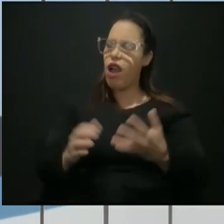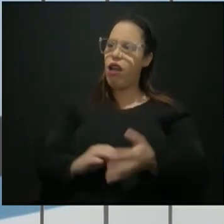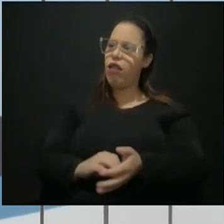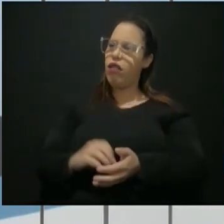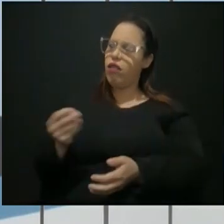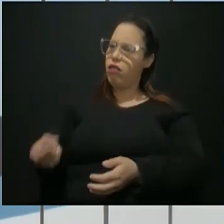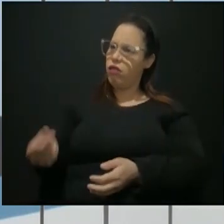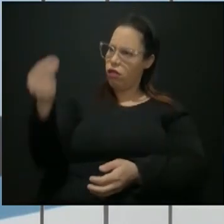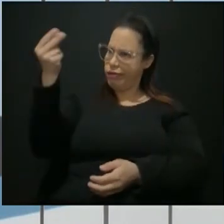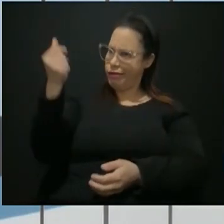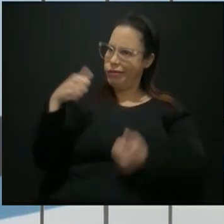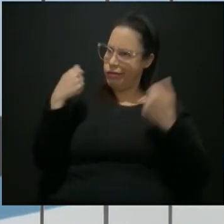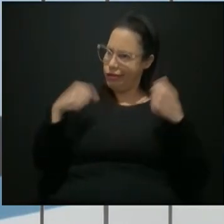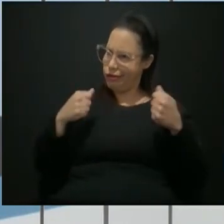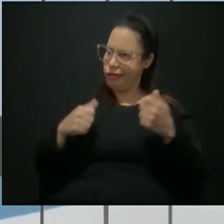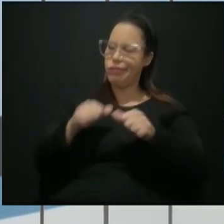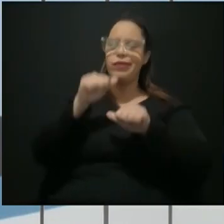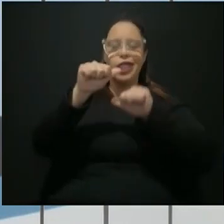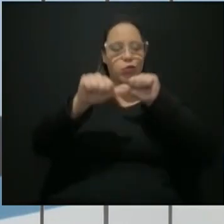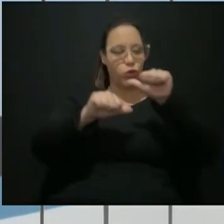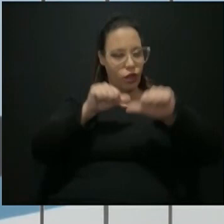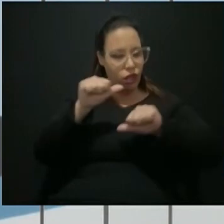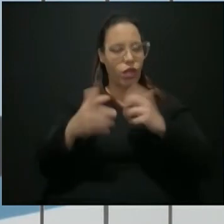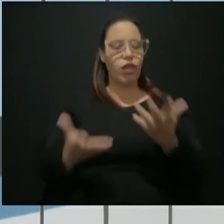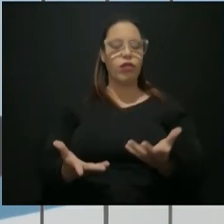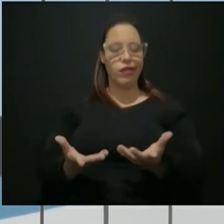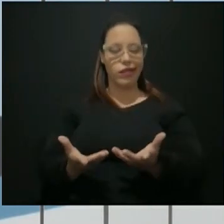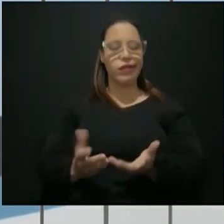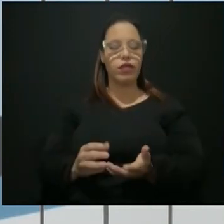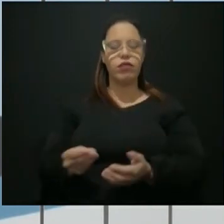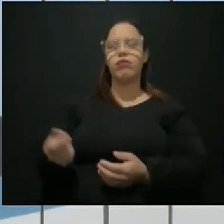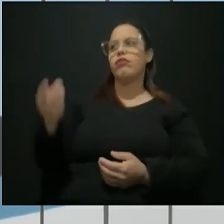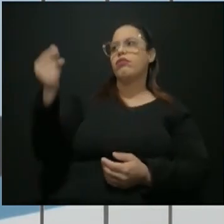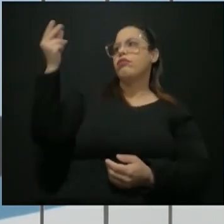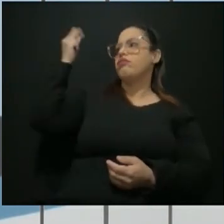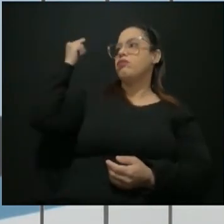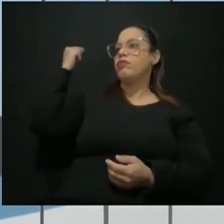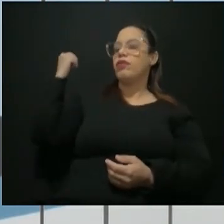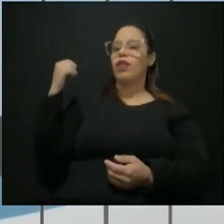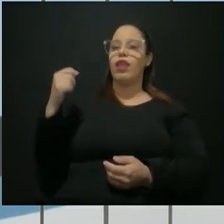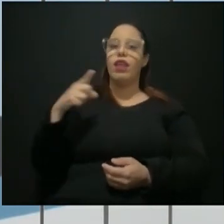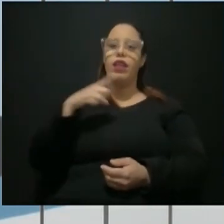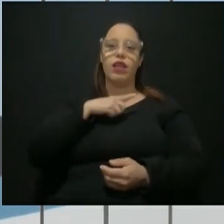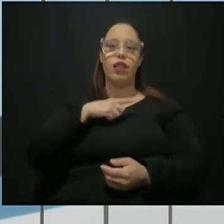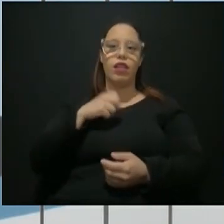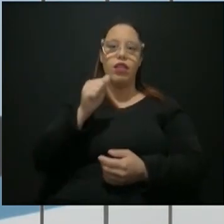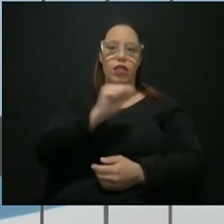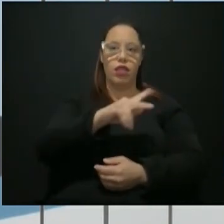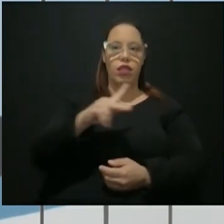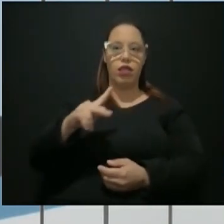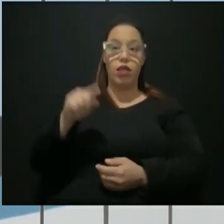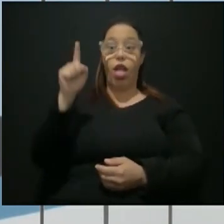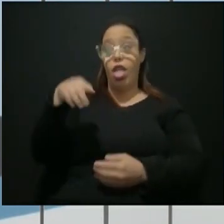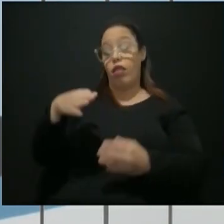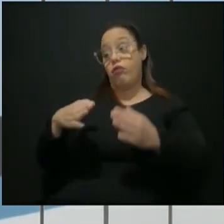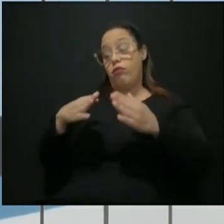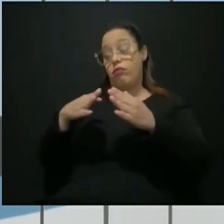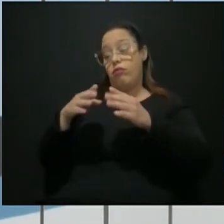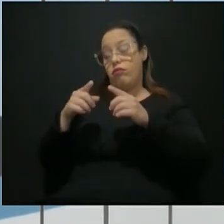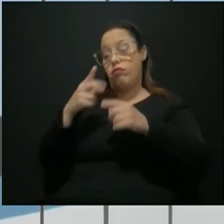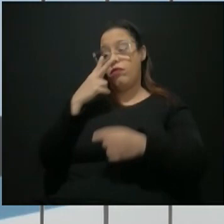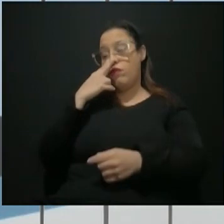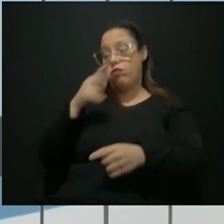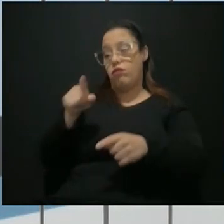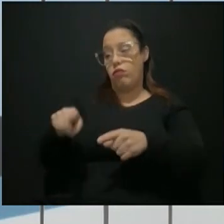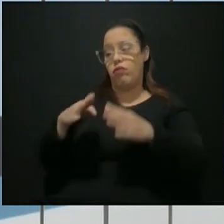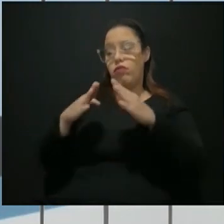esse tipo de mudança, né? As pessoas, antigamente, tinham a expectativa de se aposentar talvez no mesmo emprego, sim, né? Ficar verdade. Trabalhando a vida